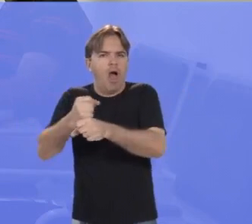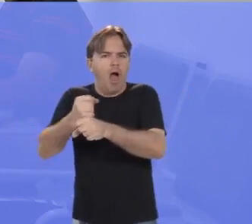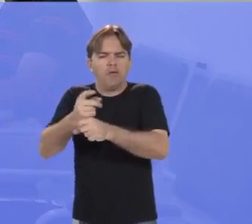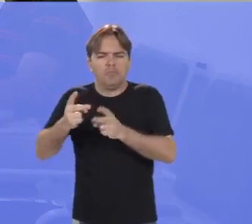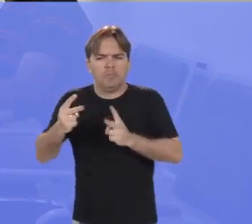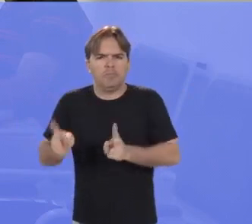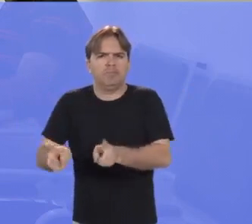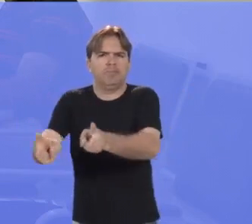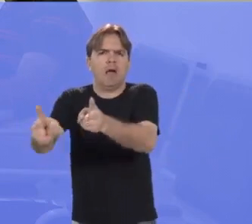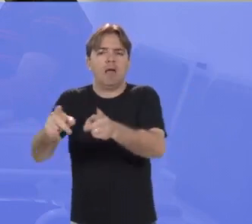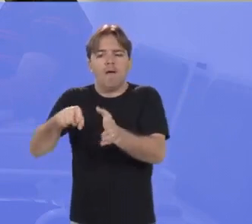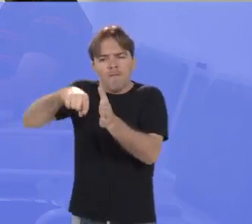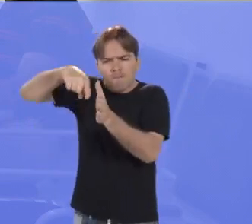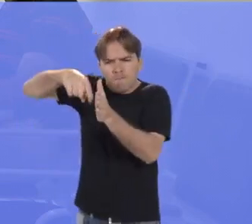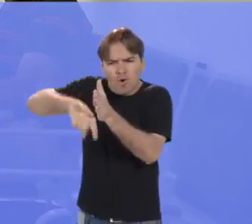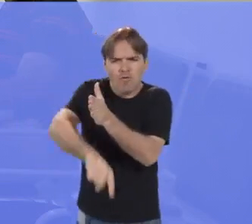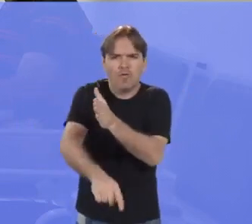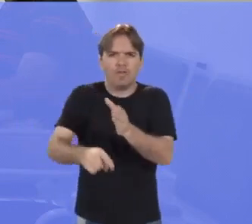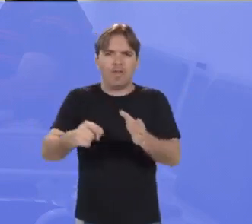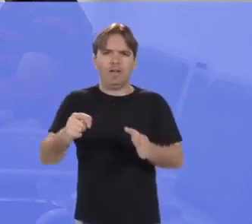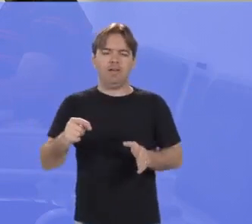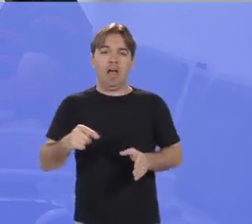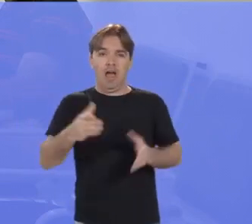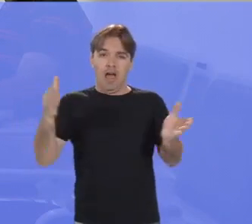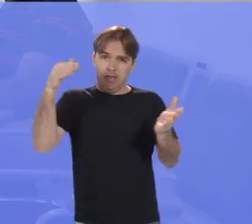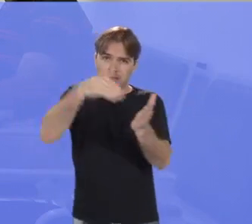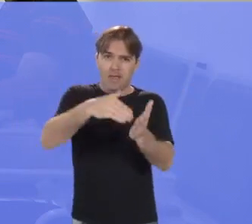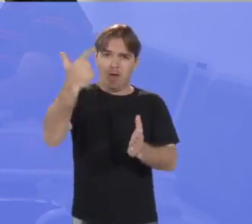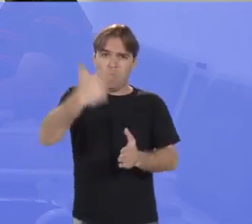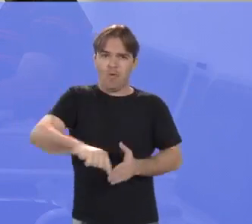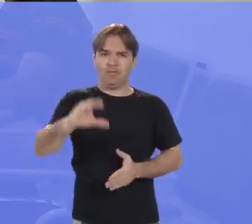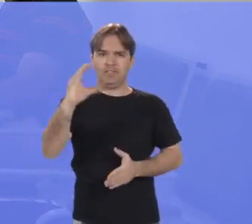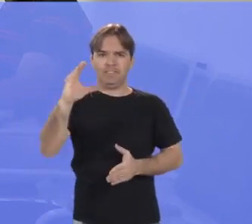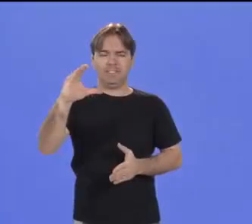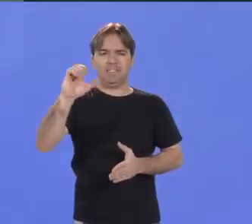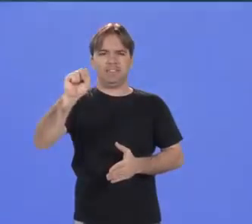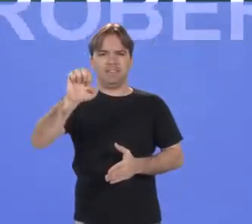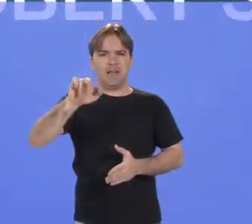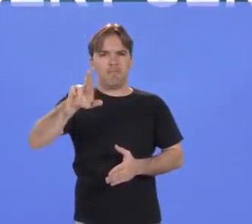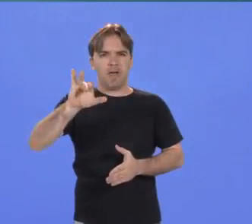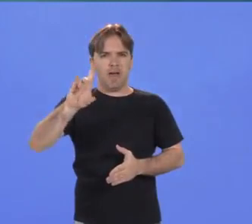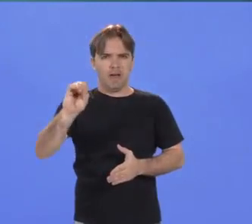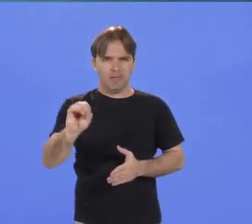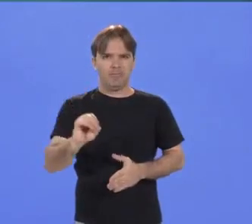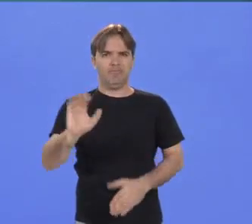anos para aprofundar as investigações. Até o próximo Ciência no Semiárido.